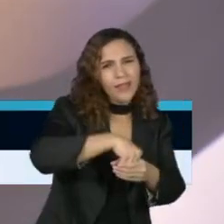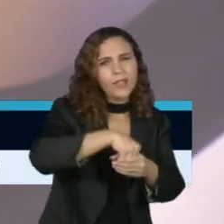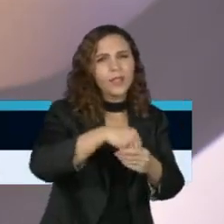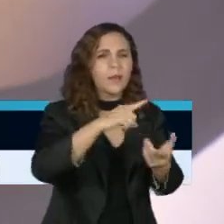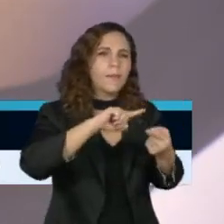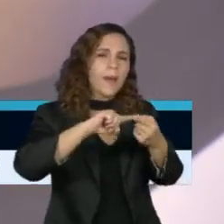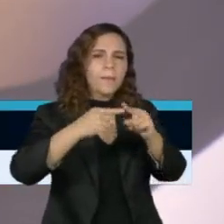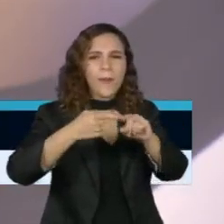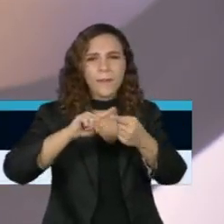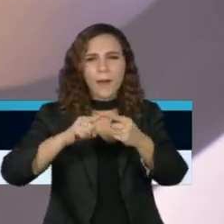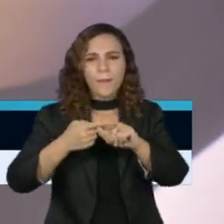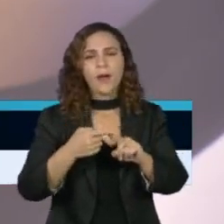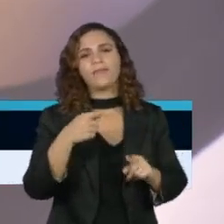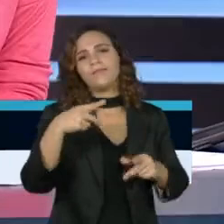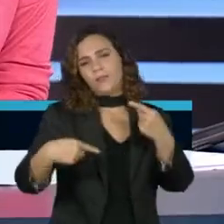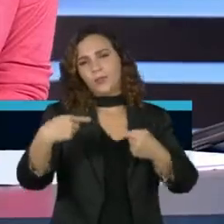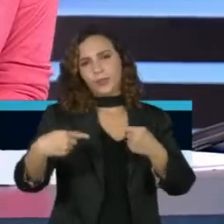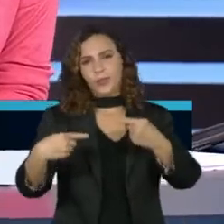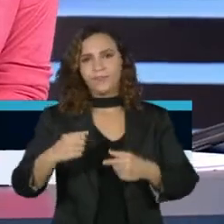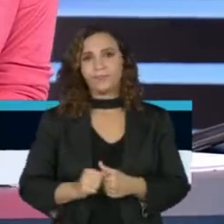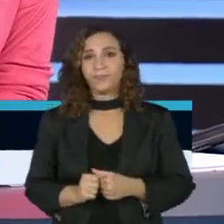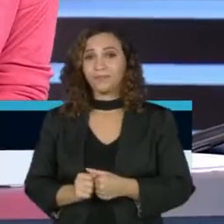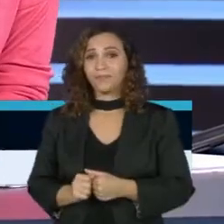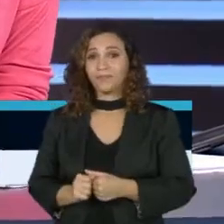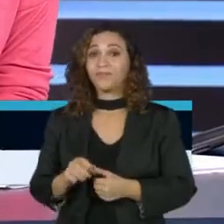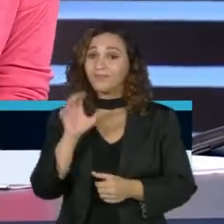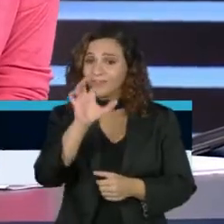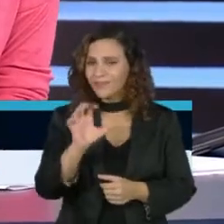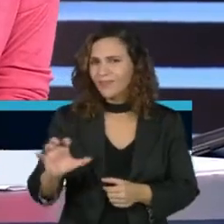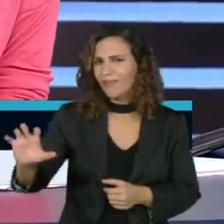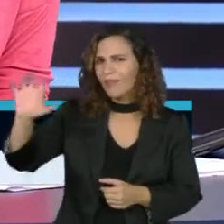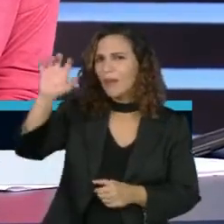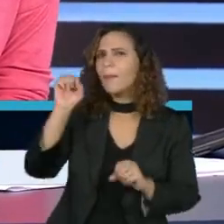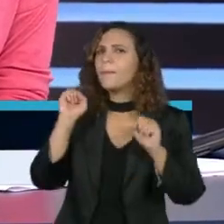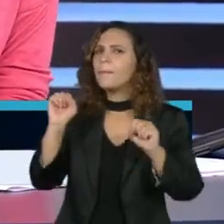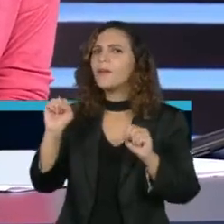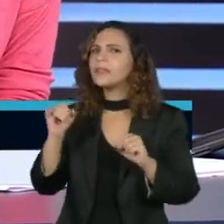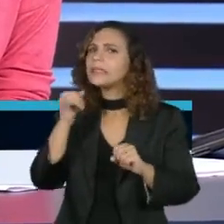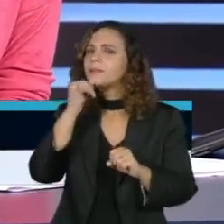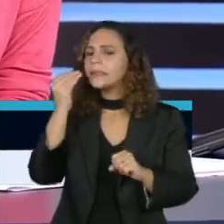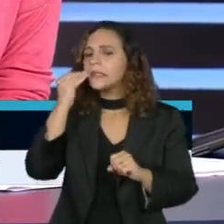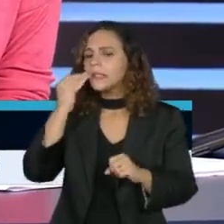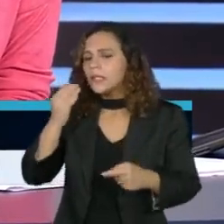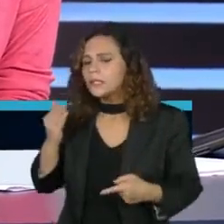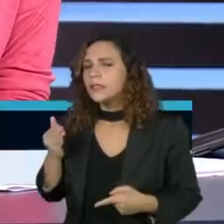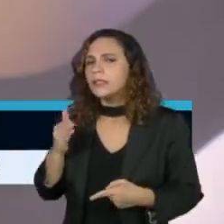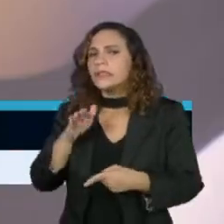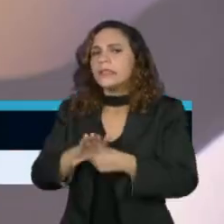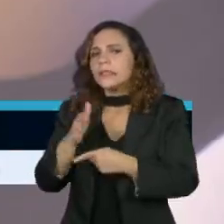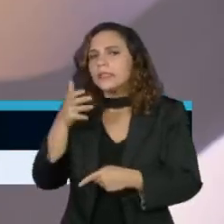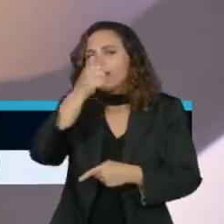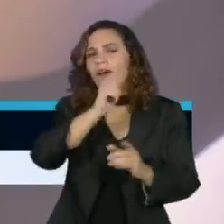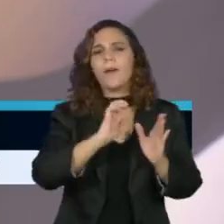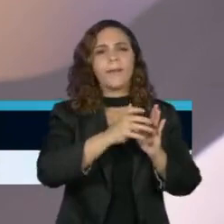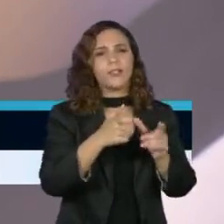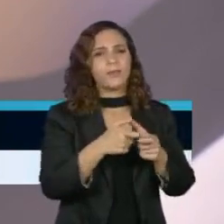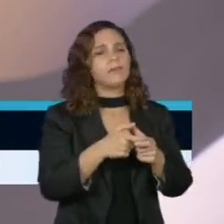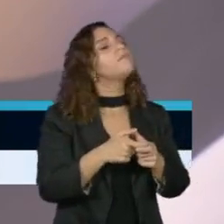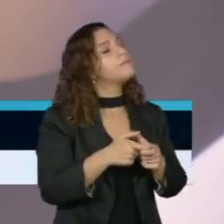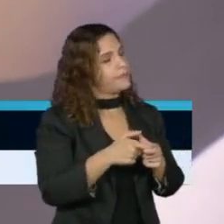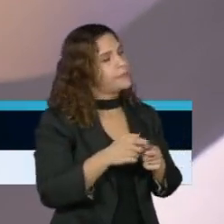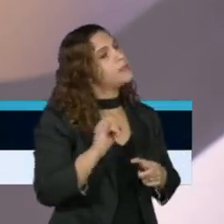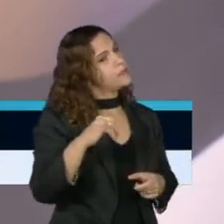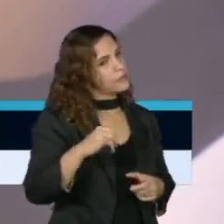configuração política no país. As federações podem funcionar como uma espécie de tábua de salvação para esses partidos nanicos? Sim, sim,